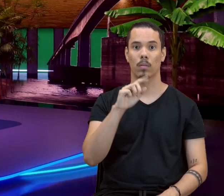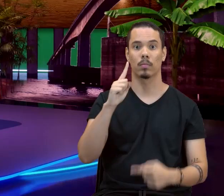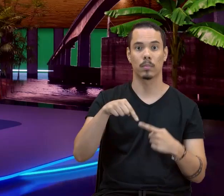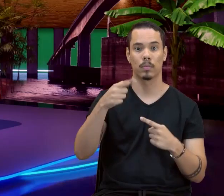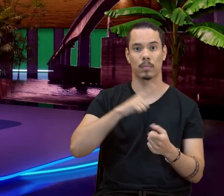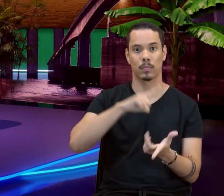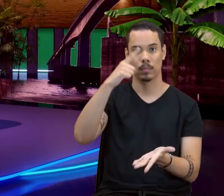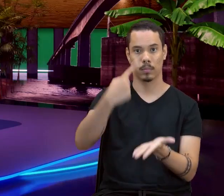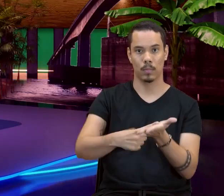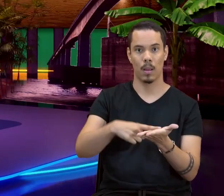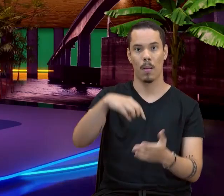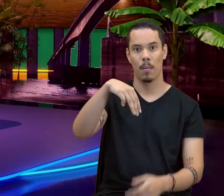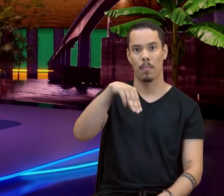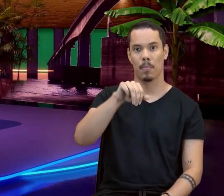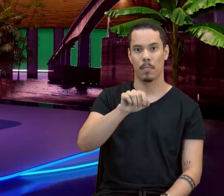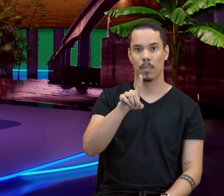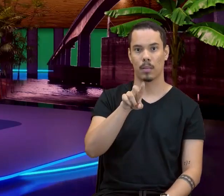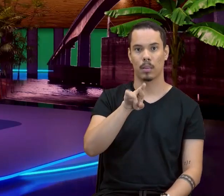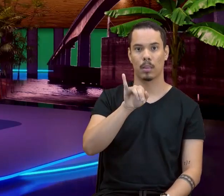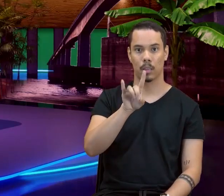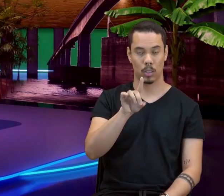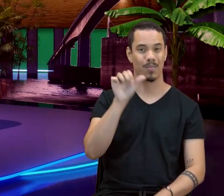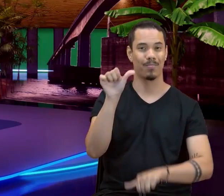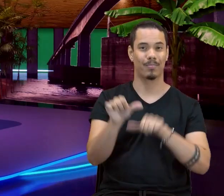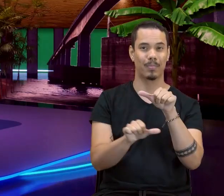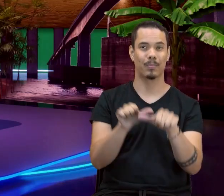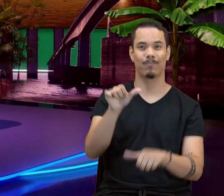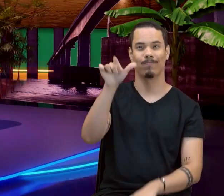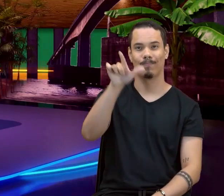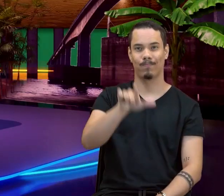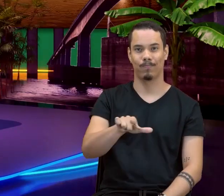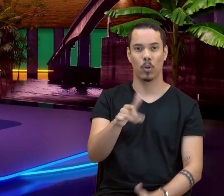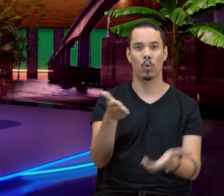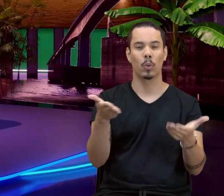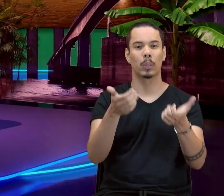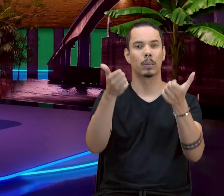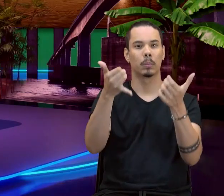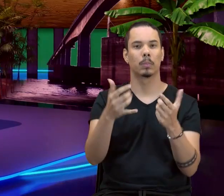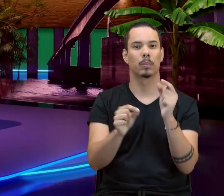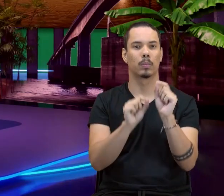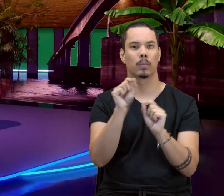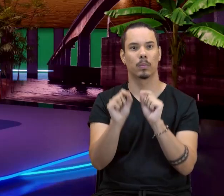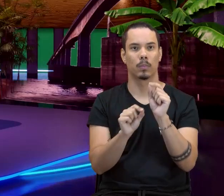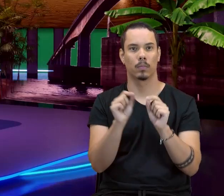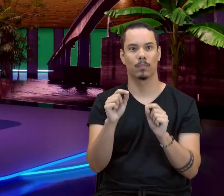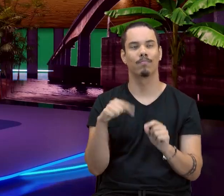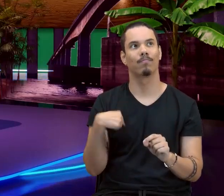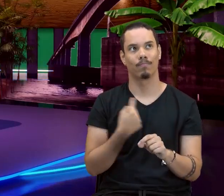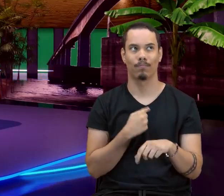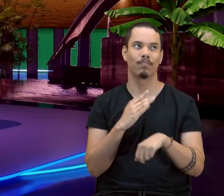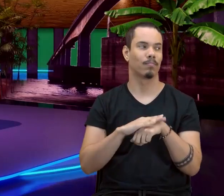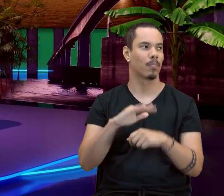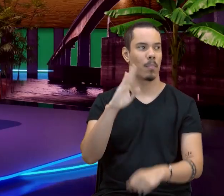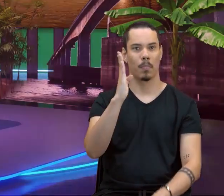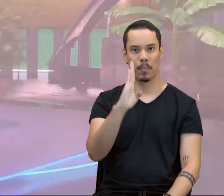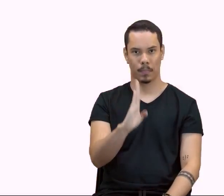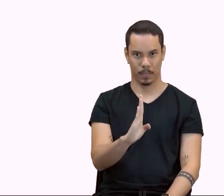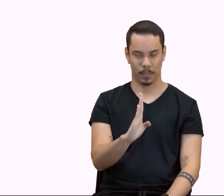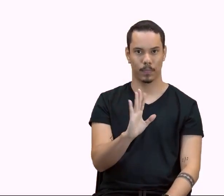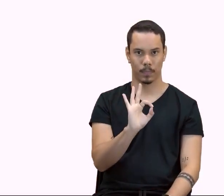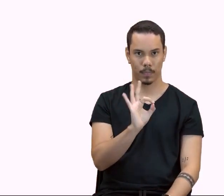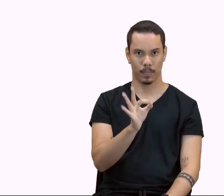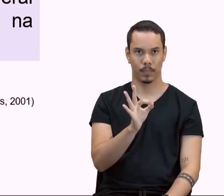Madrid, aí muda toda a configuração do que hoje chamamos agora nosso querido Brasil. Muito bem. Vamos lá, galera,